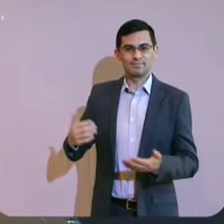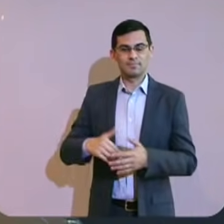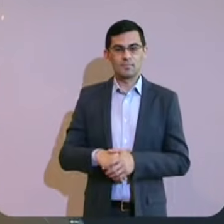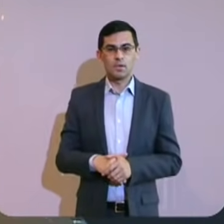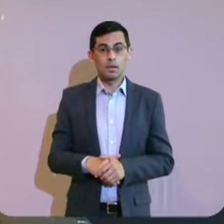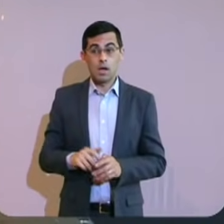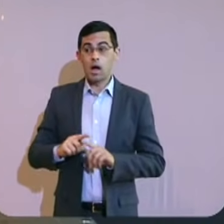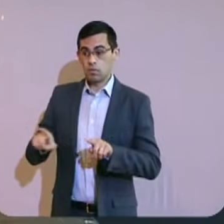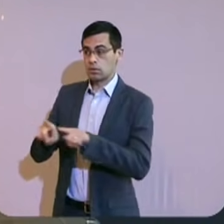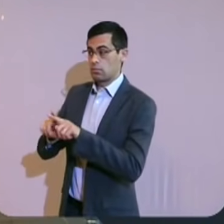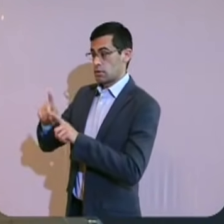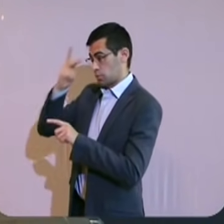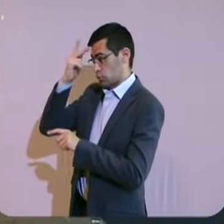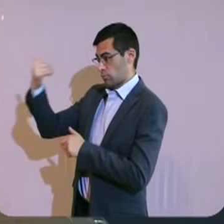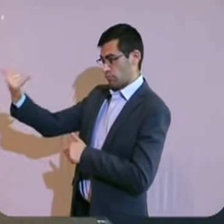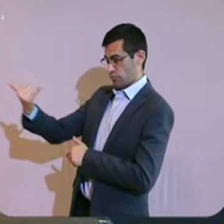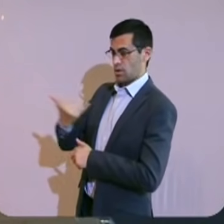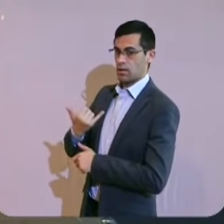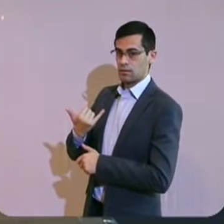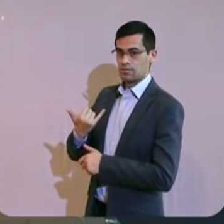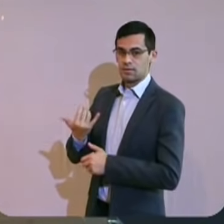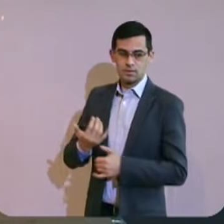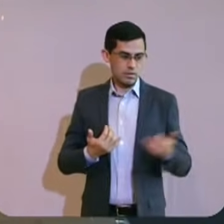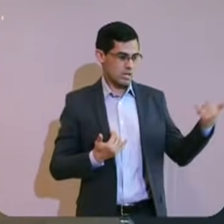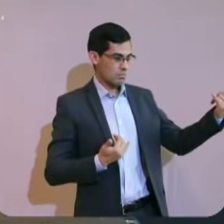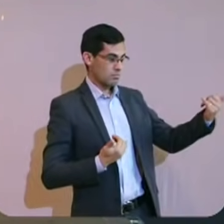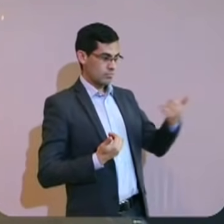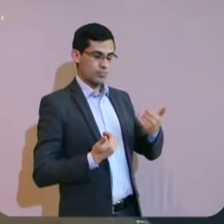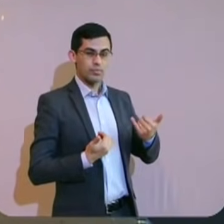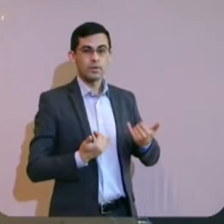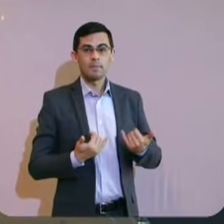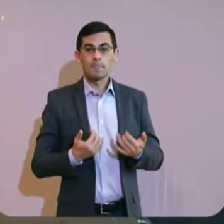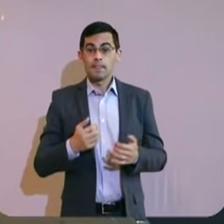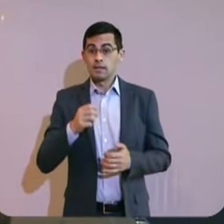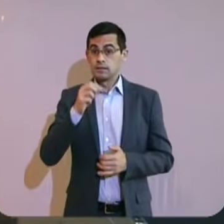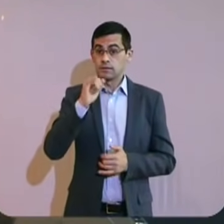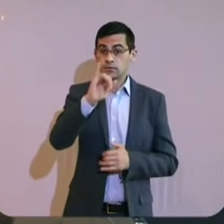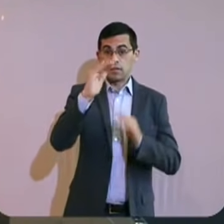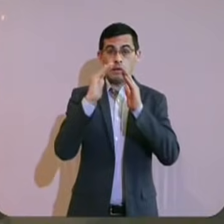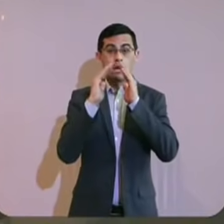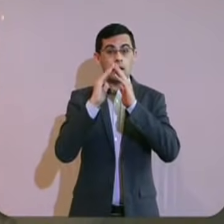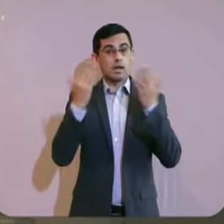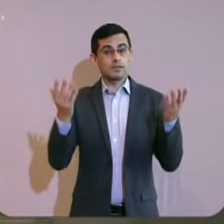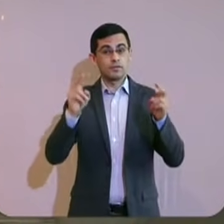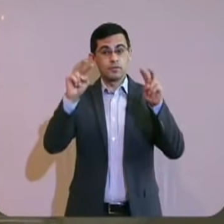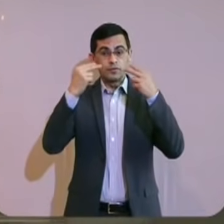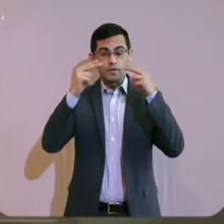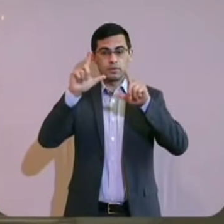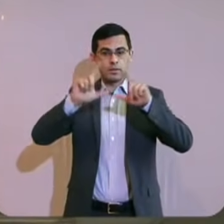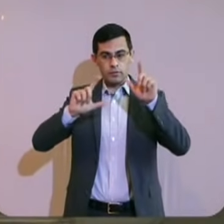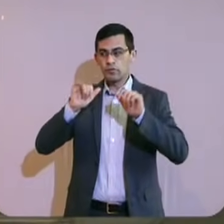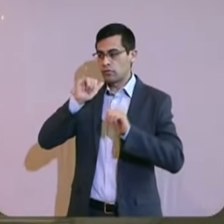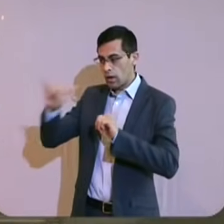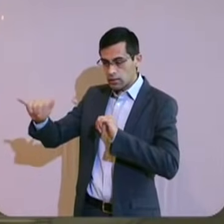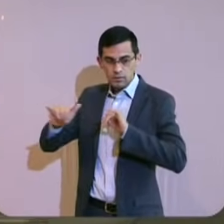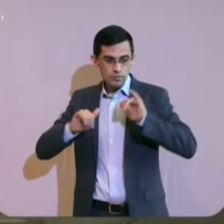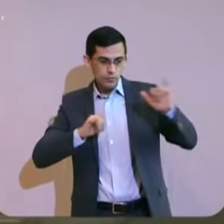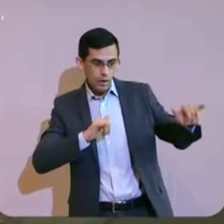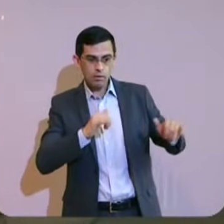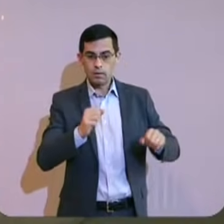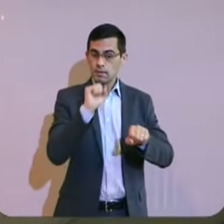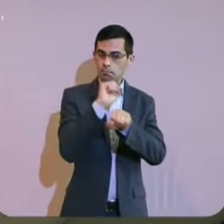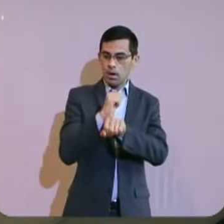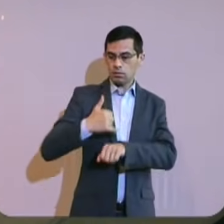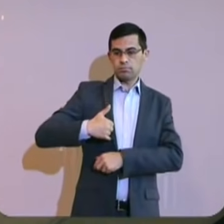Agora escuta, porque alguém vai dizer para você isso. E se você está aí em casa assistindo com alguém, fala aí, ó, larga de